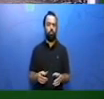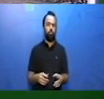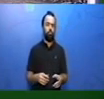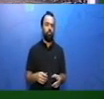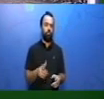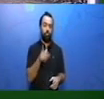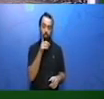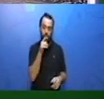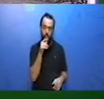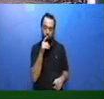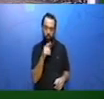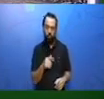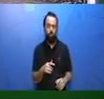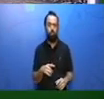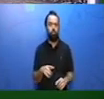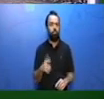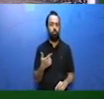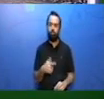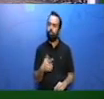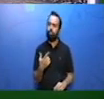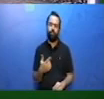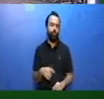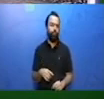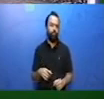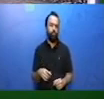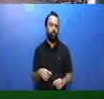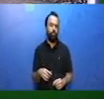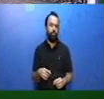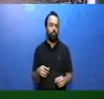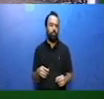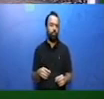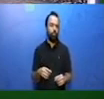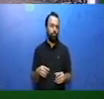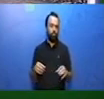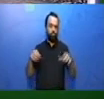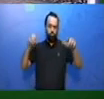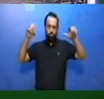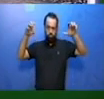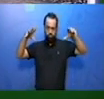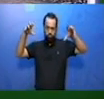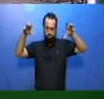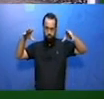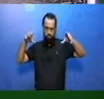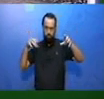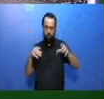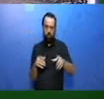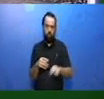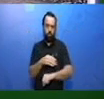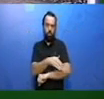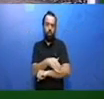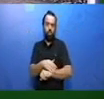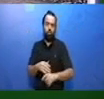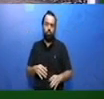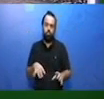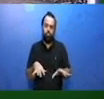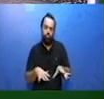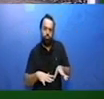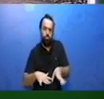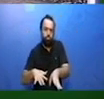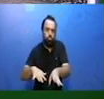elétrica tem, mas o asfalto ainda não chegou. Quando chove, as ruas ficam que é só